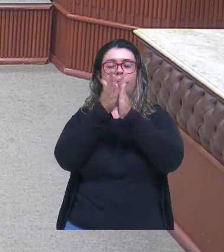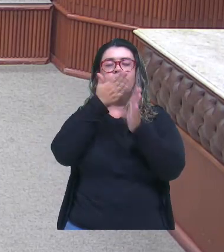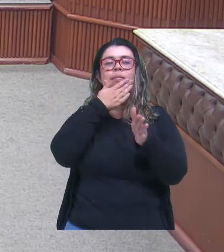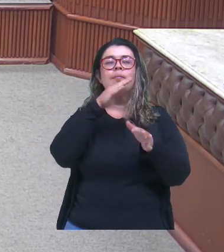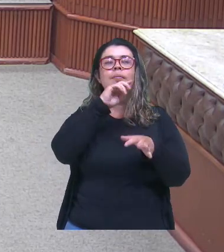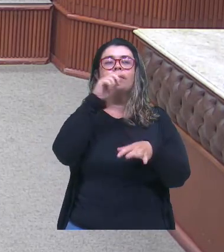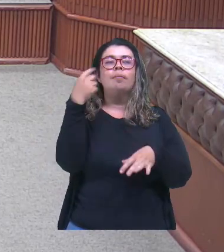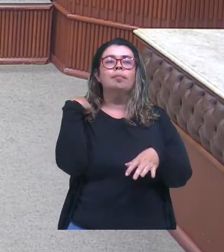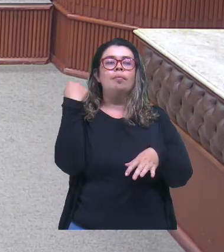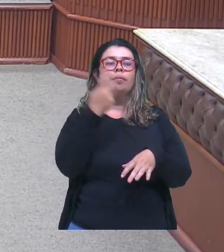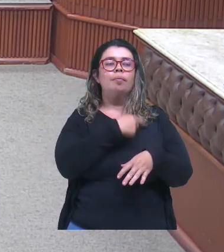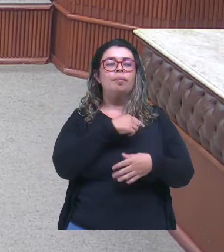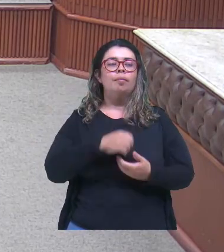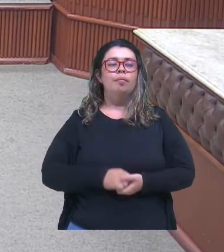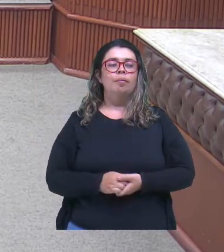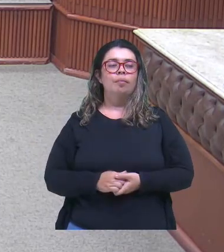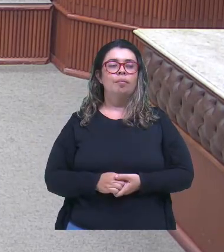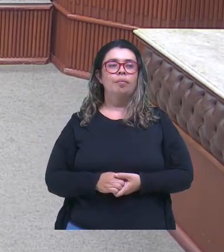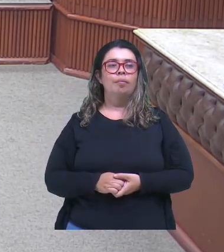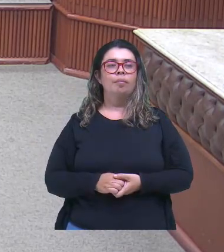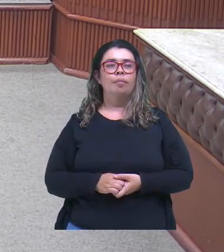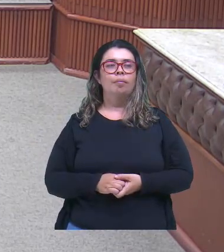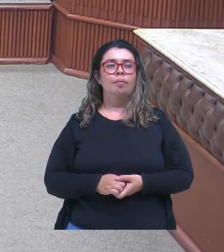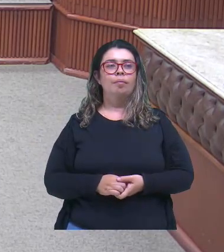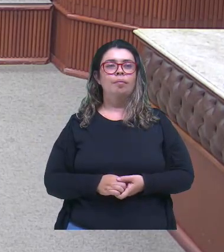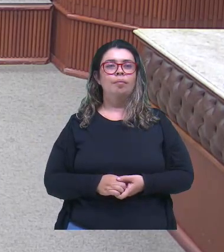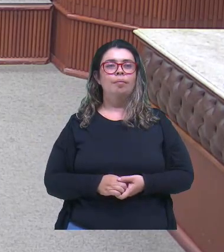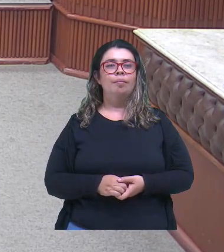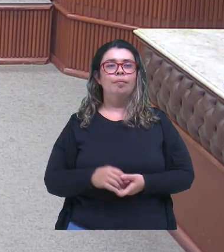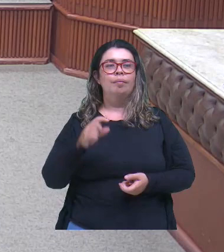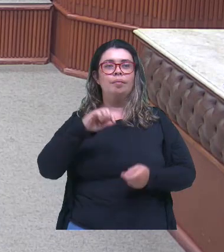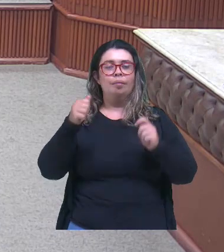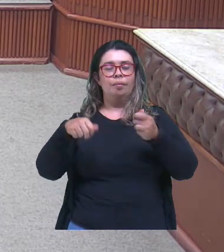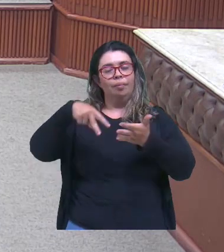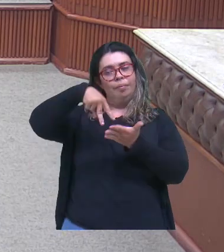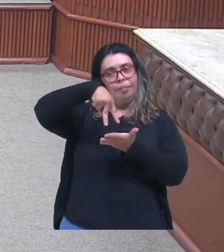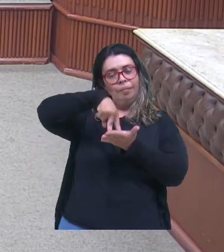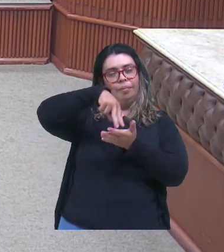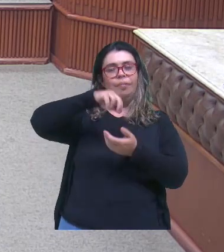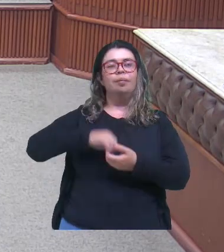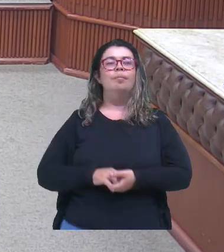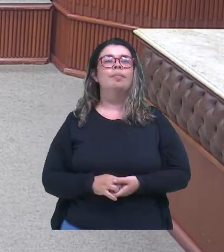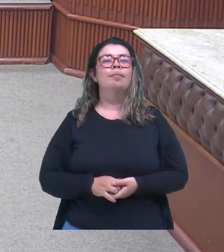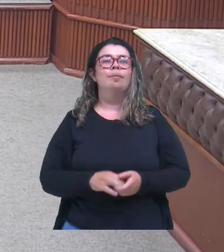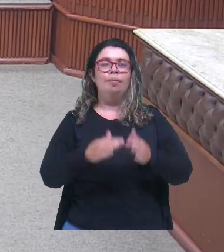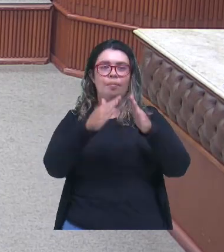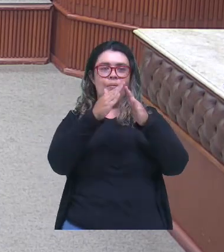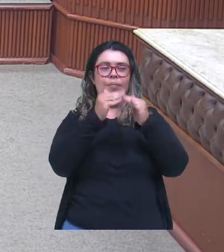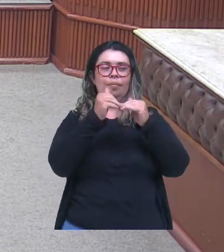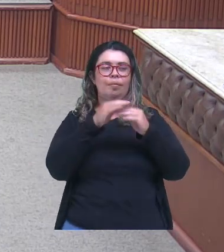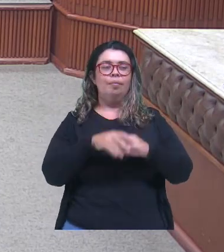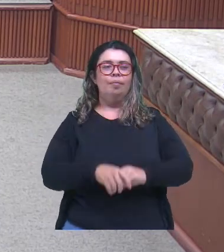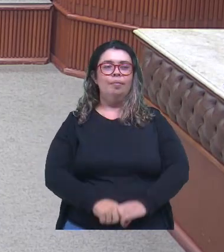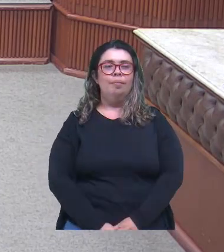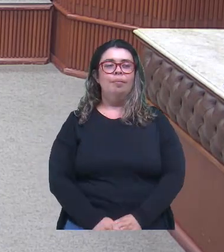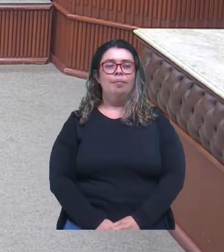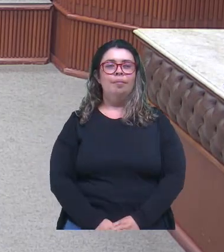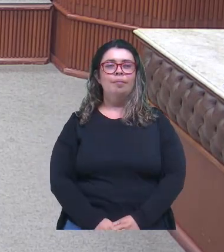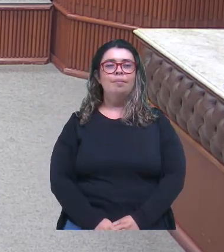Nosso. Aqueles que puderem ficar em pé, por gentileza.